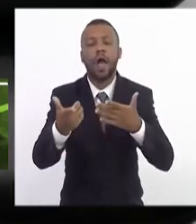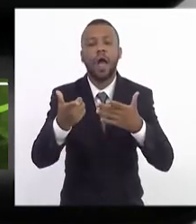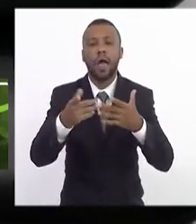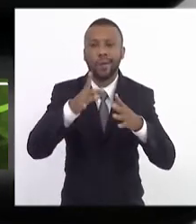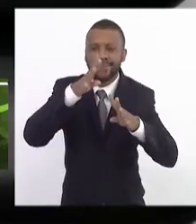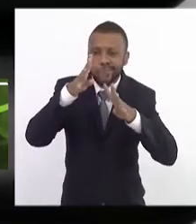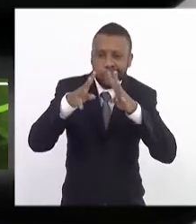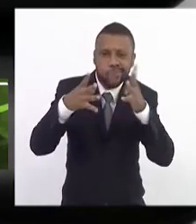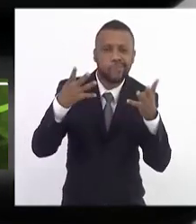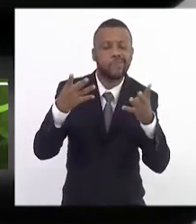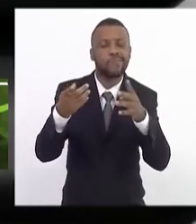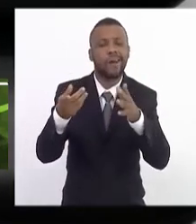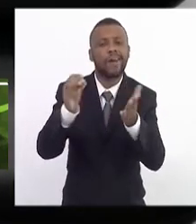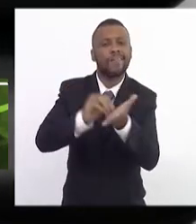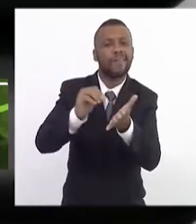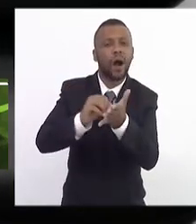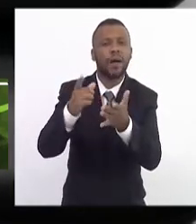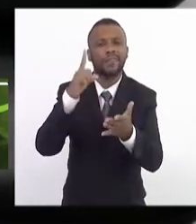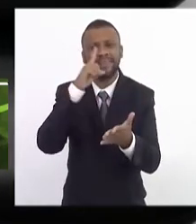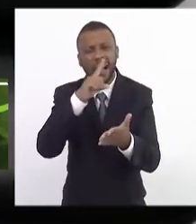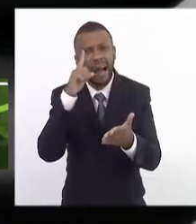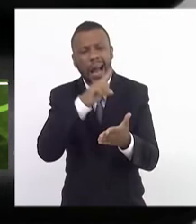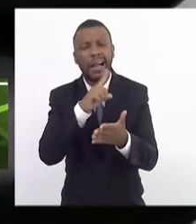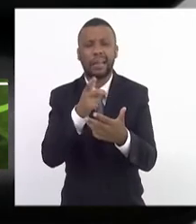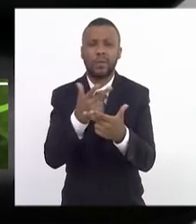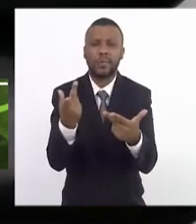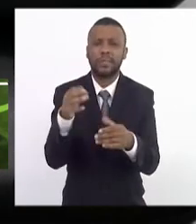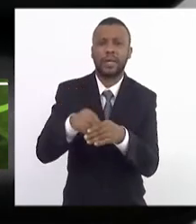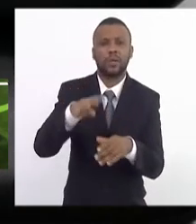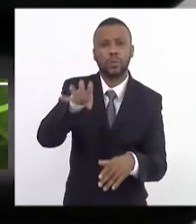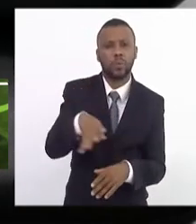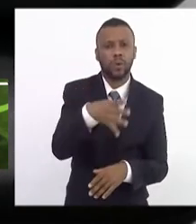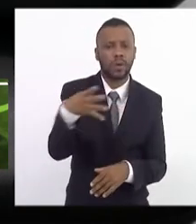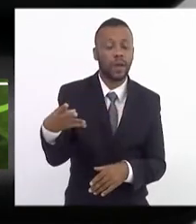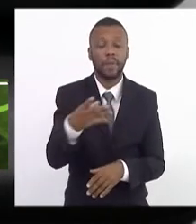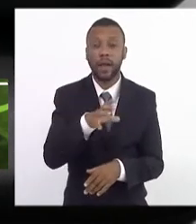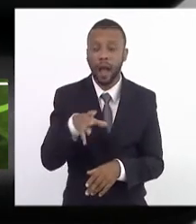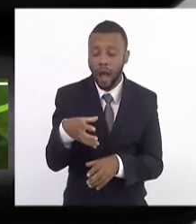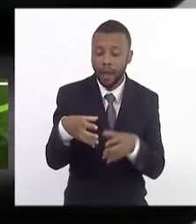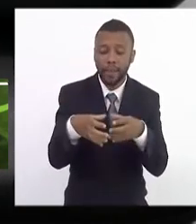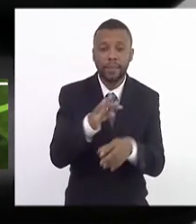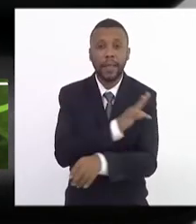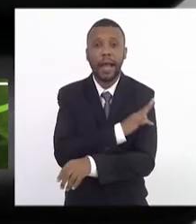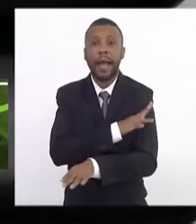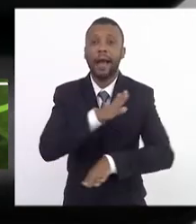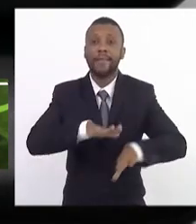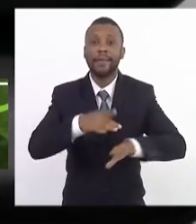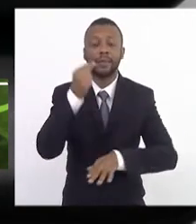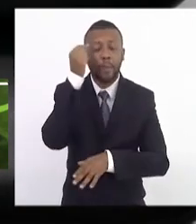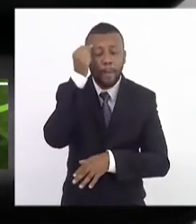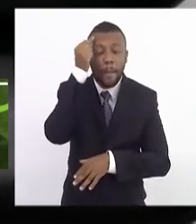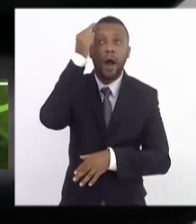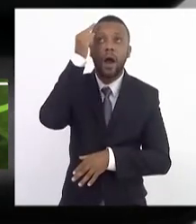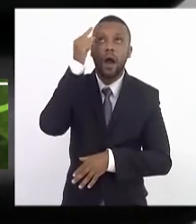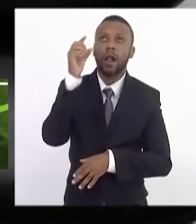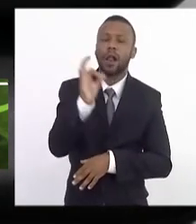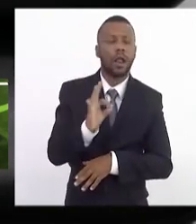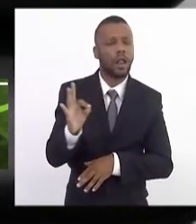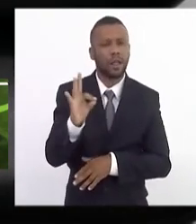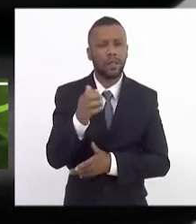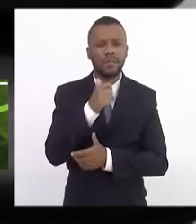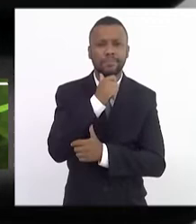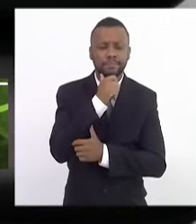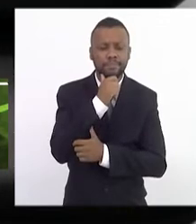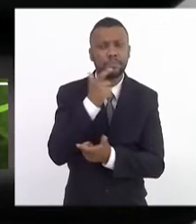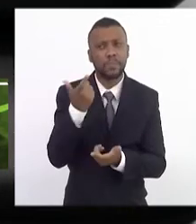desarranjo do programa, qualquer eventual falha que a equipe técnica não pensou. Né, mas eu tenho certeza que nós